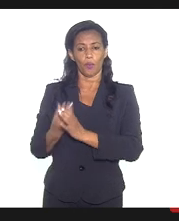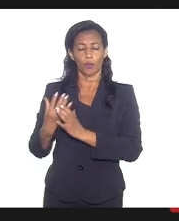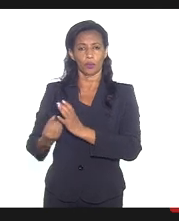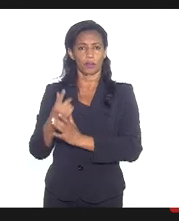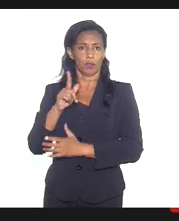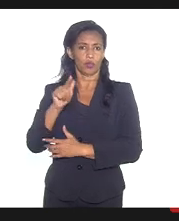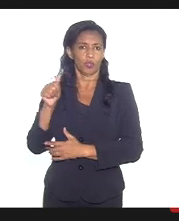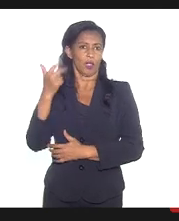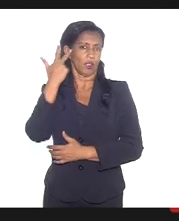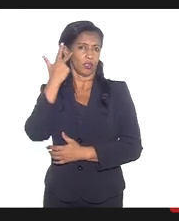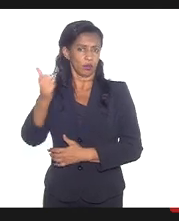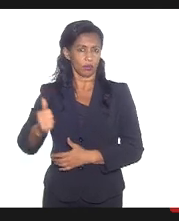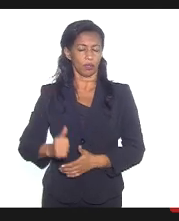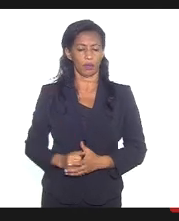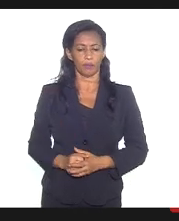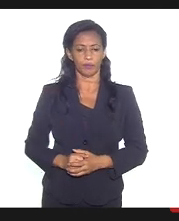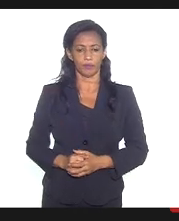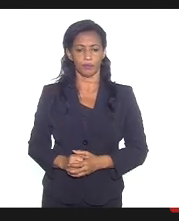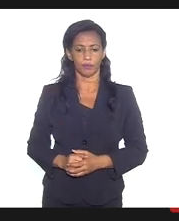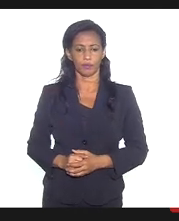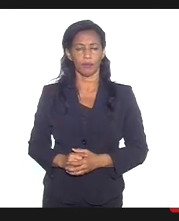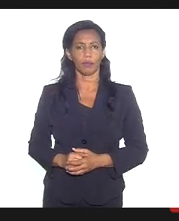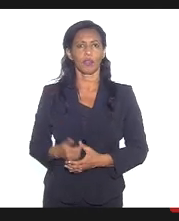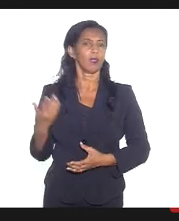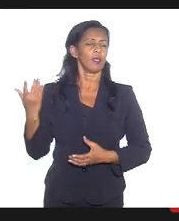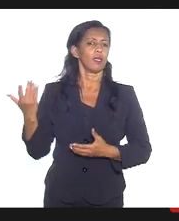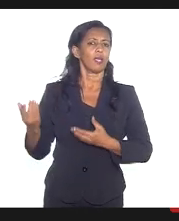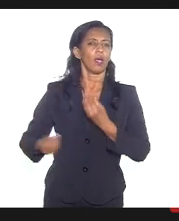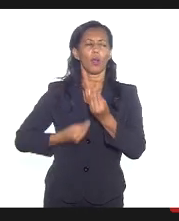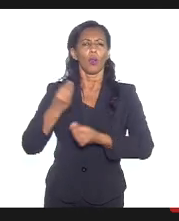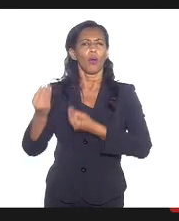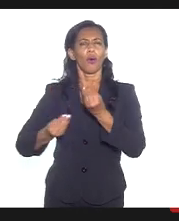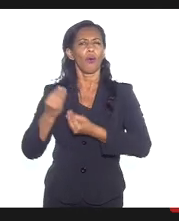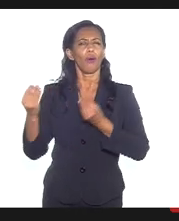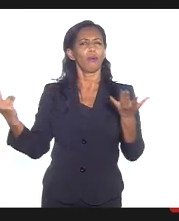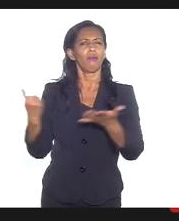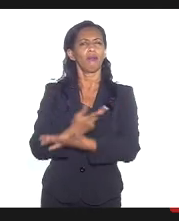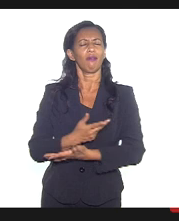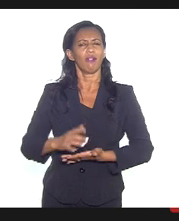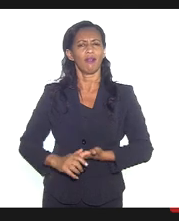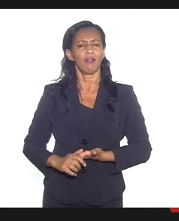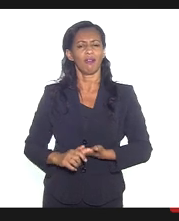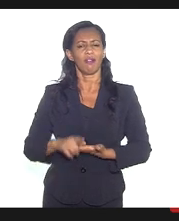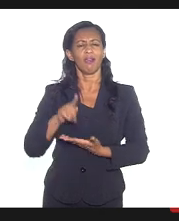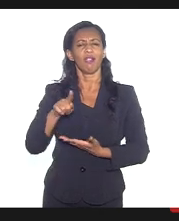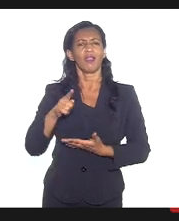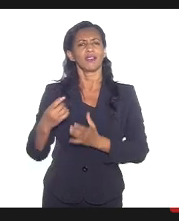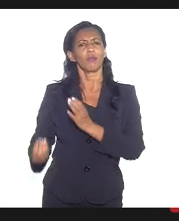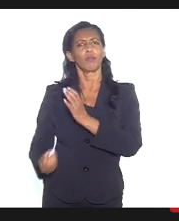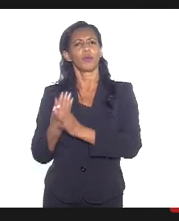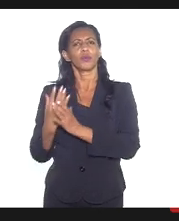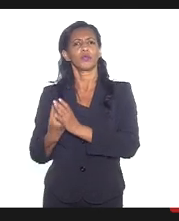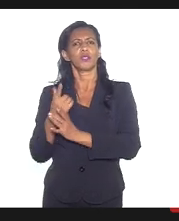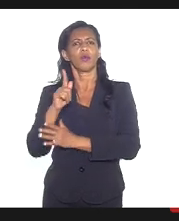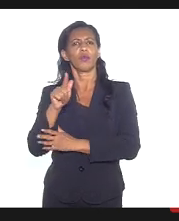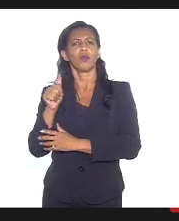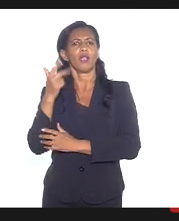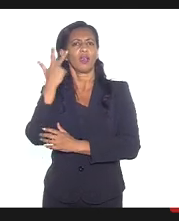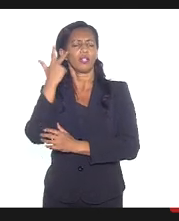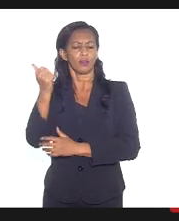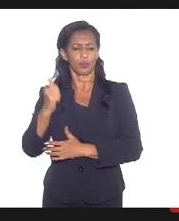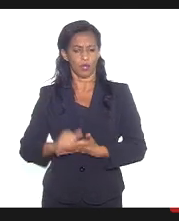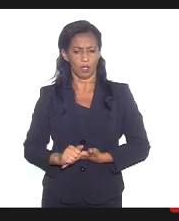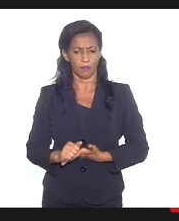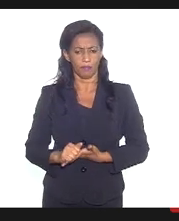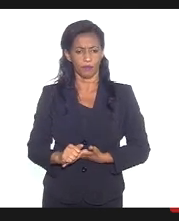natural, né? Então, como que funciona essa questão da produção do gás natural? Eu tenho a minha produção